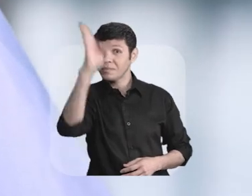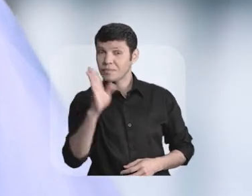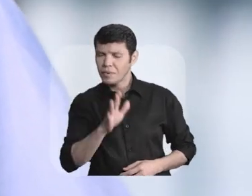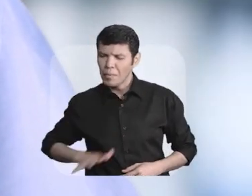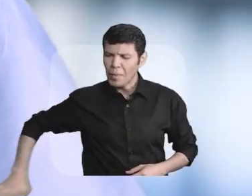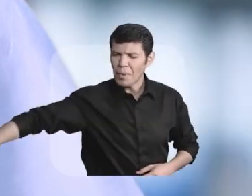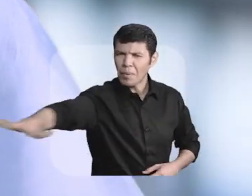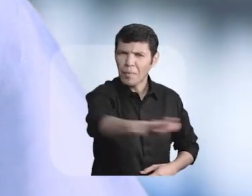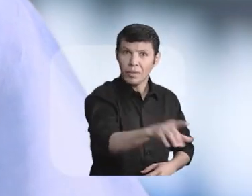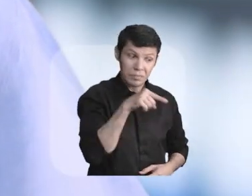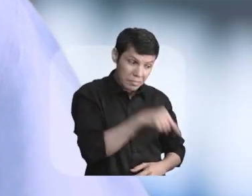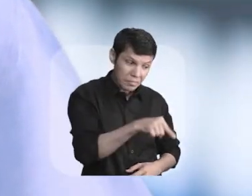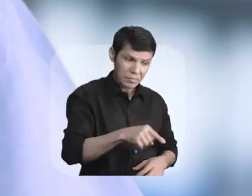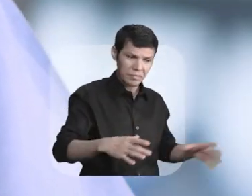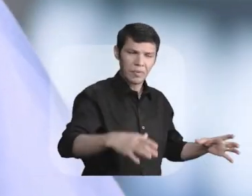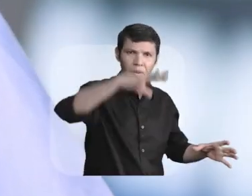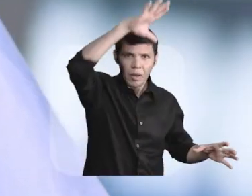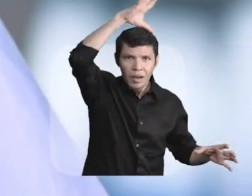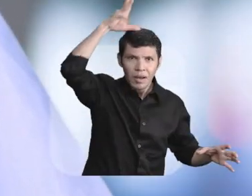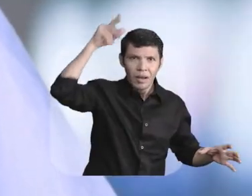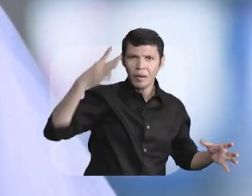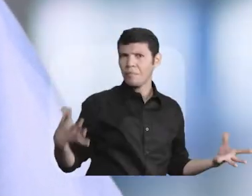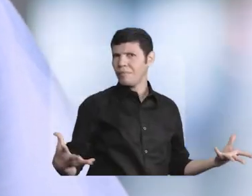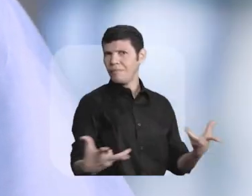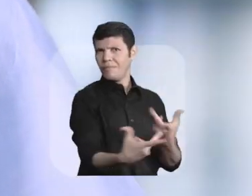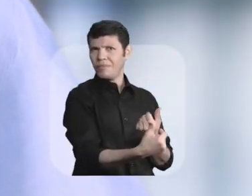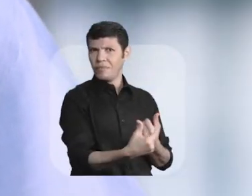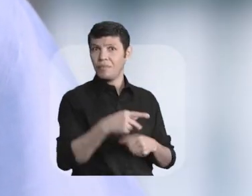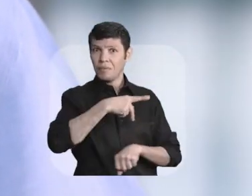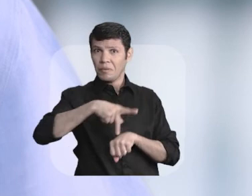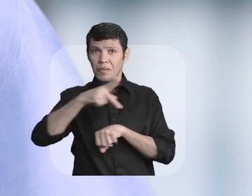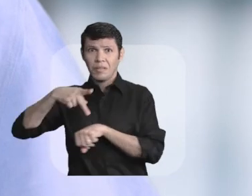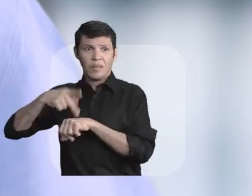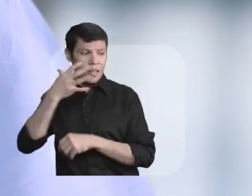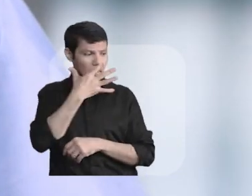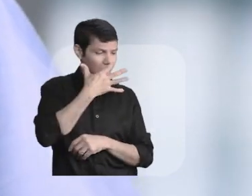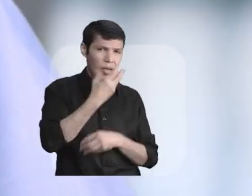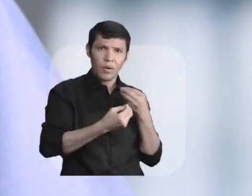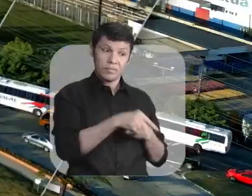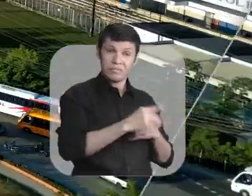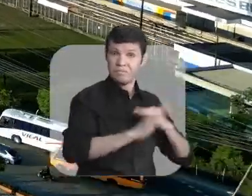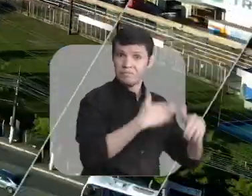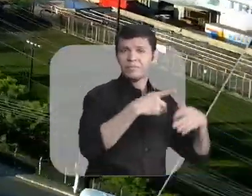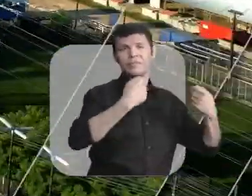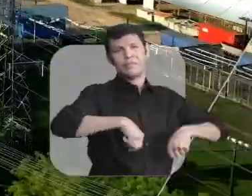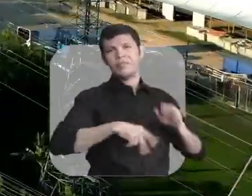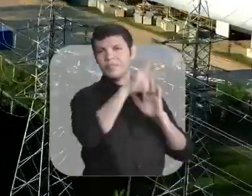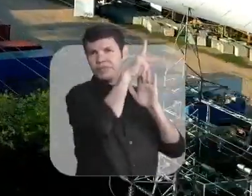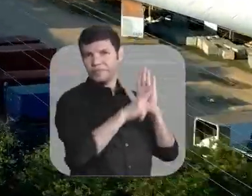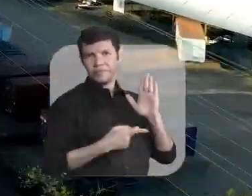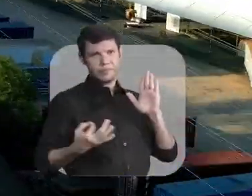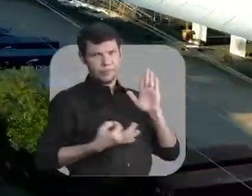o nosso estado é uma potência não só para o Brasil mas para todo o planeta para que ele cresça é preciso